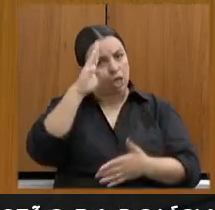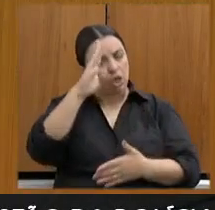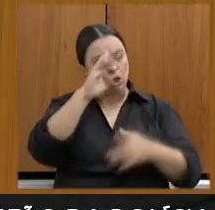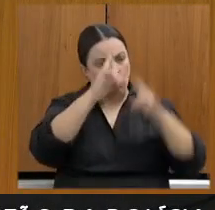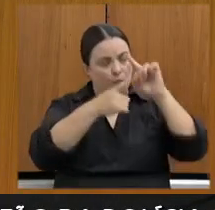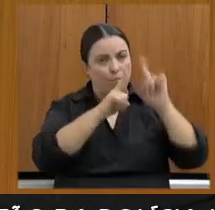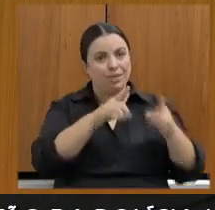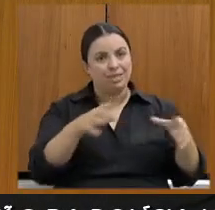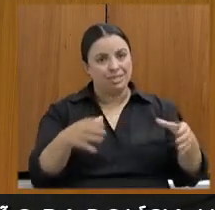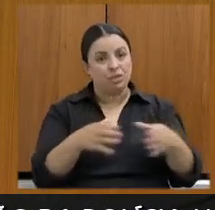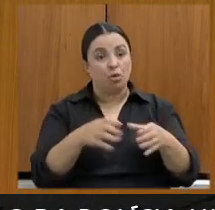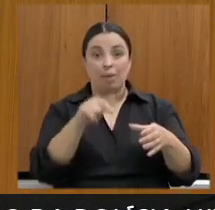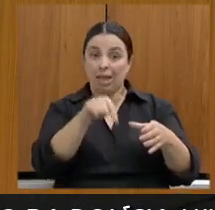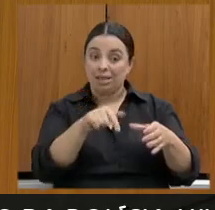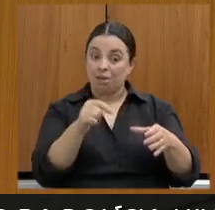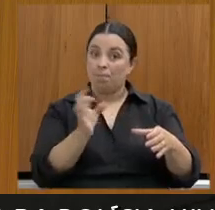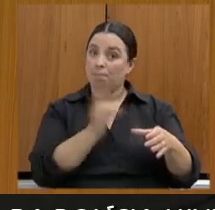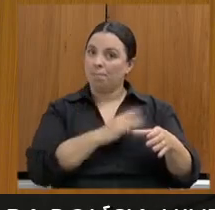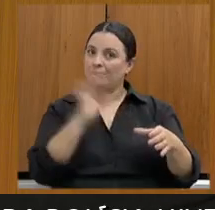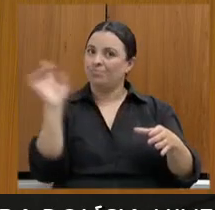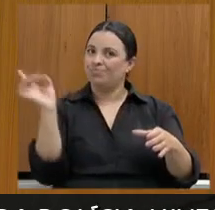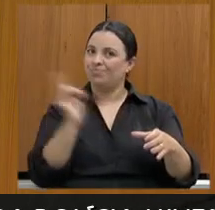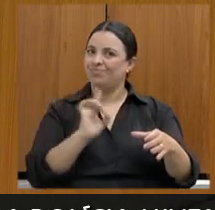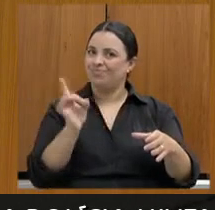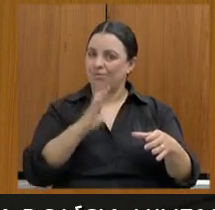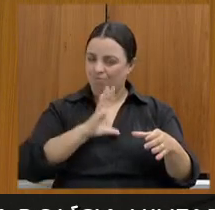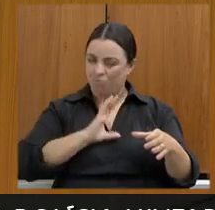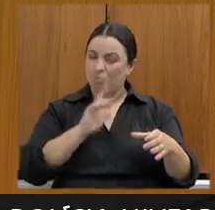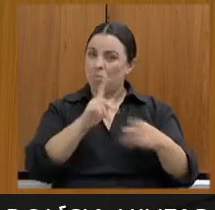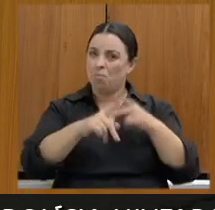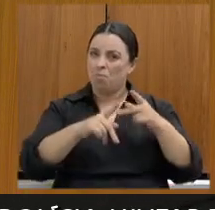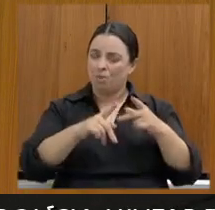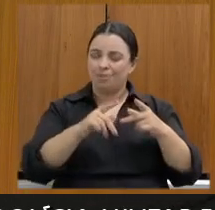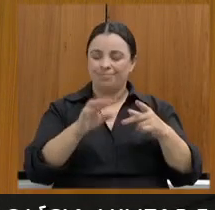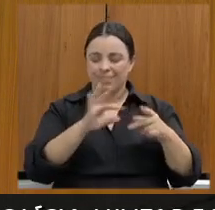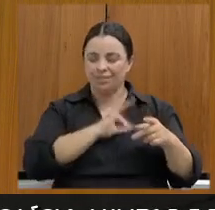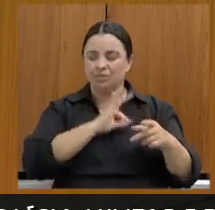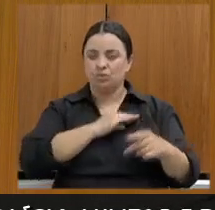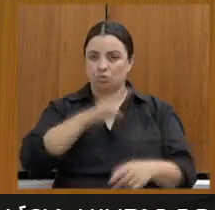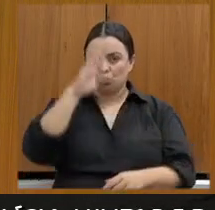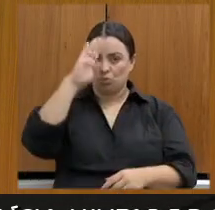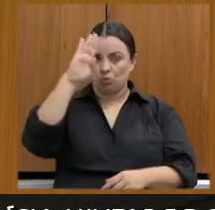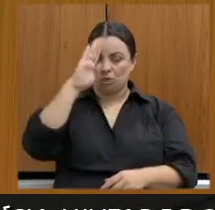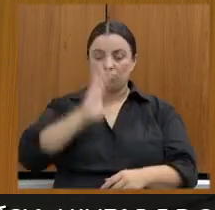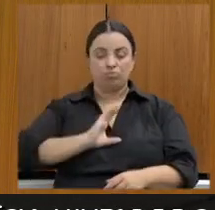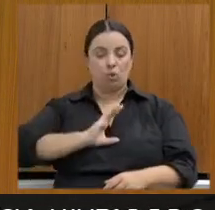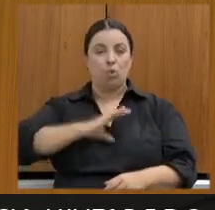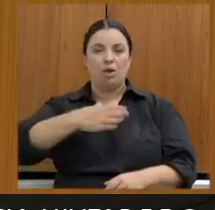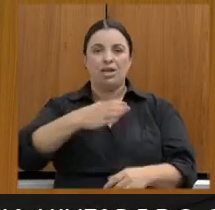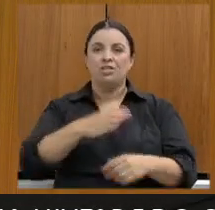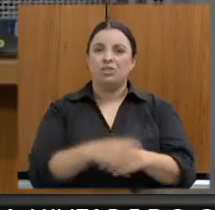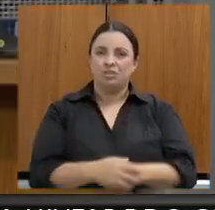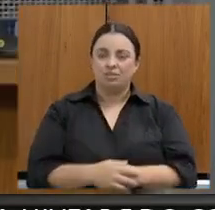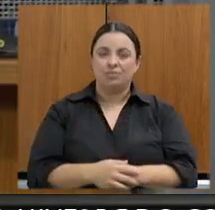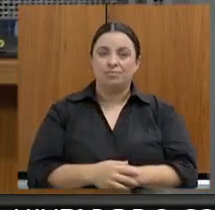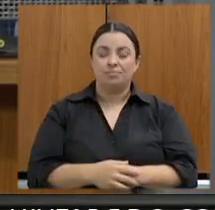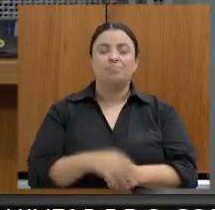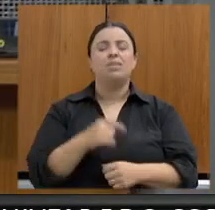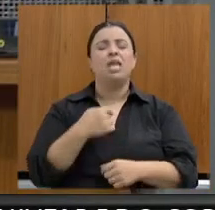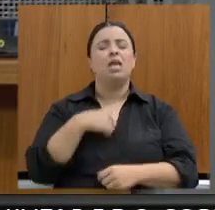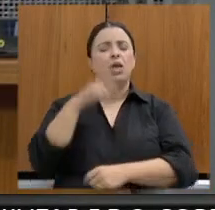tem medo nessa Nossa tropa não tem medo eu me lembro de logo após